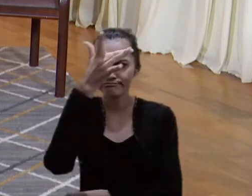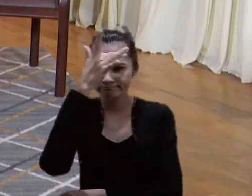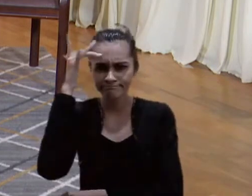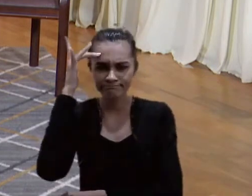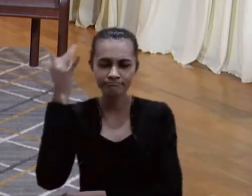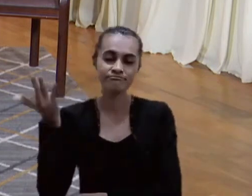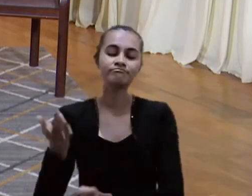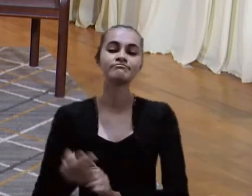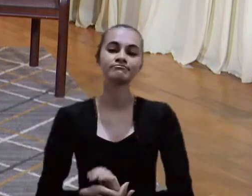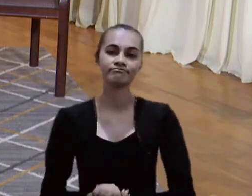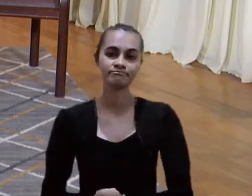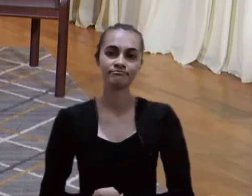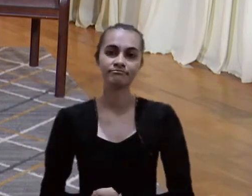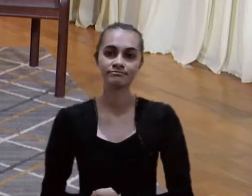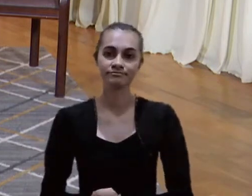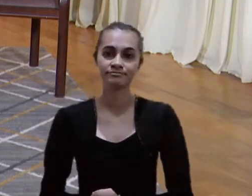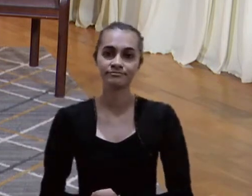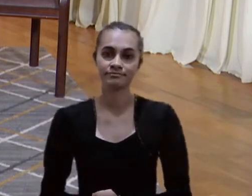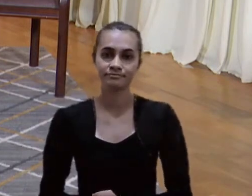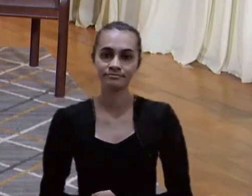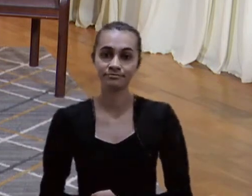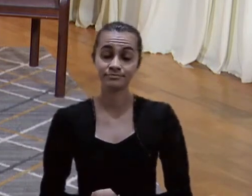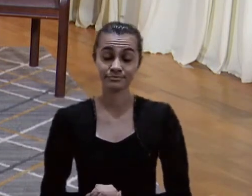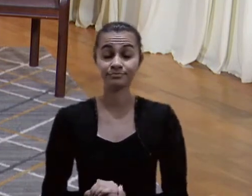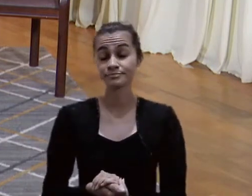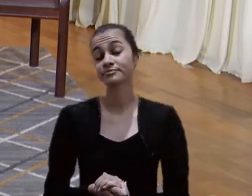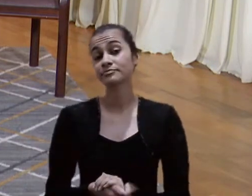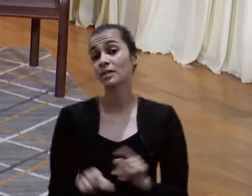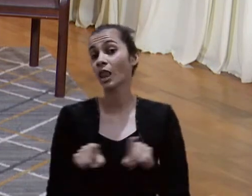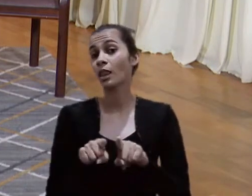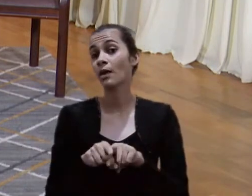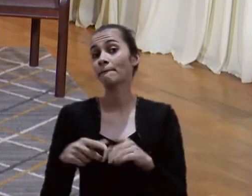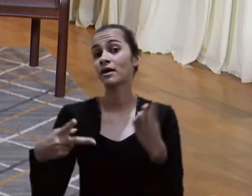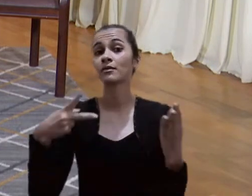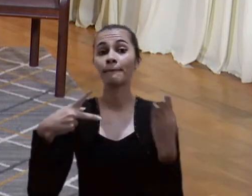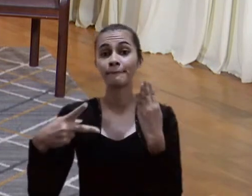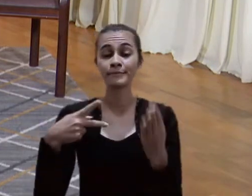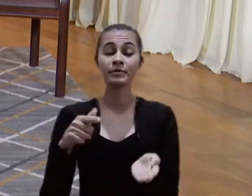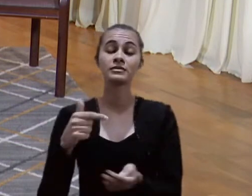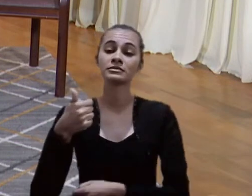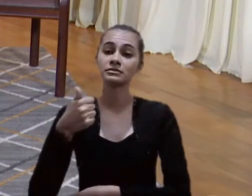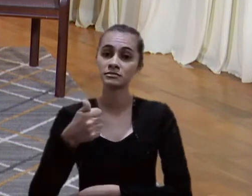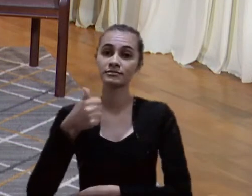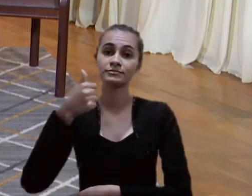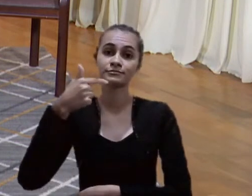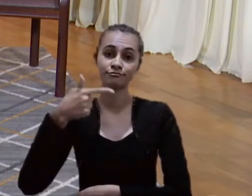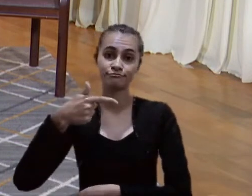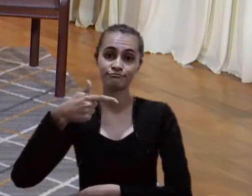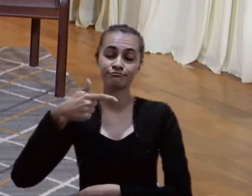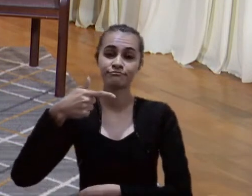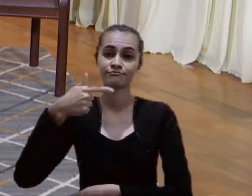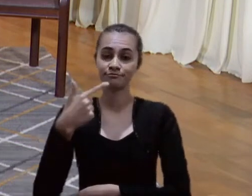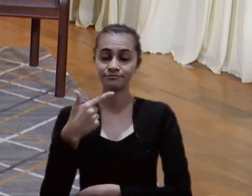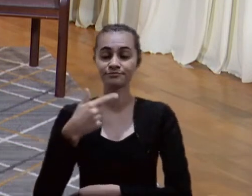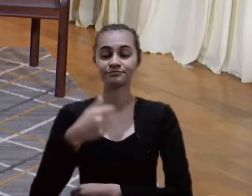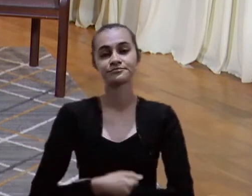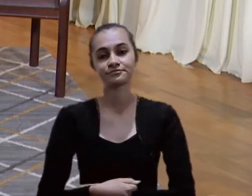E no mesmo livro, Parábolas de Jesus, na página 172, diz que a lei de